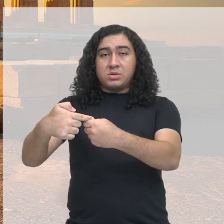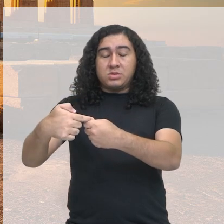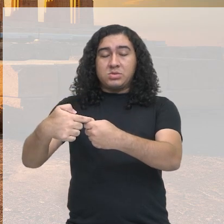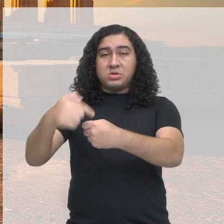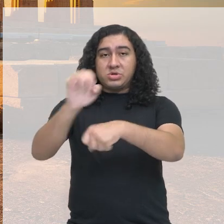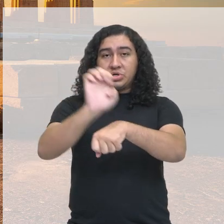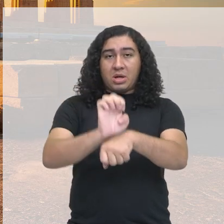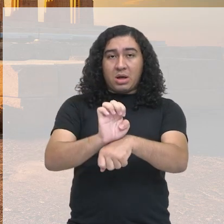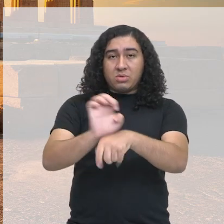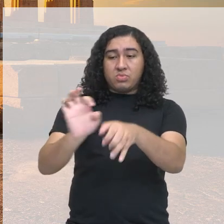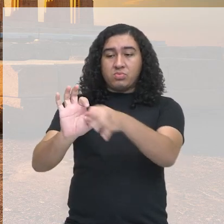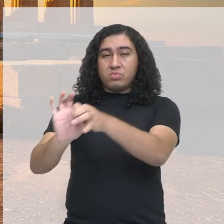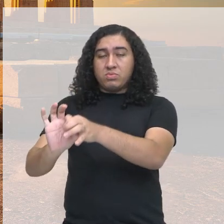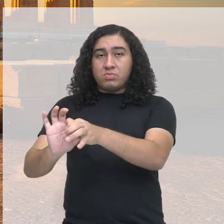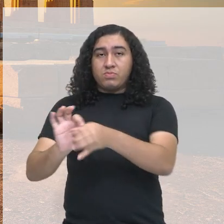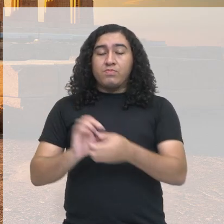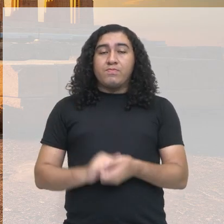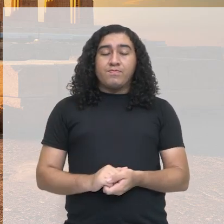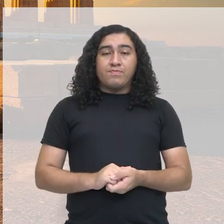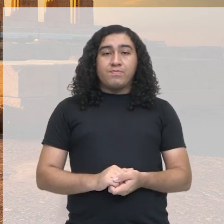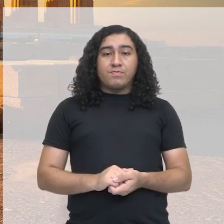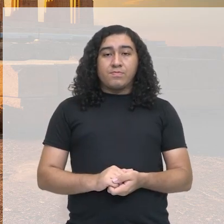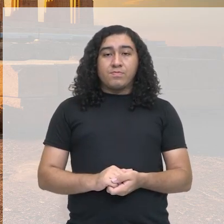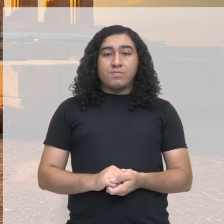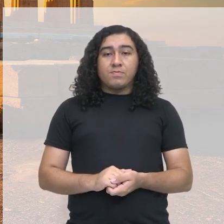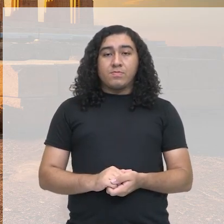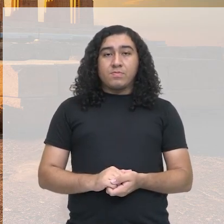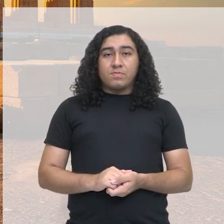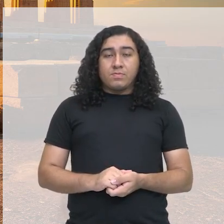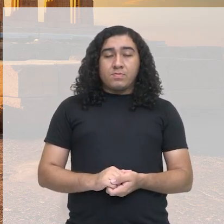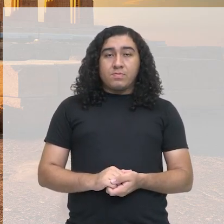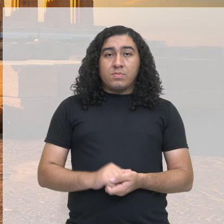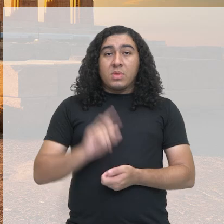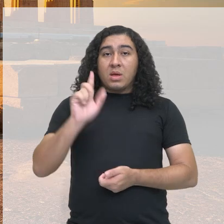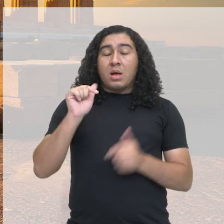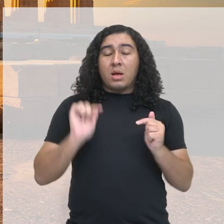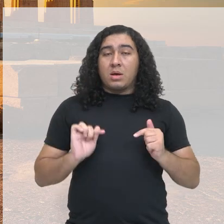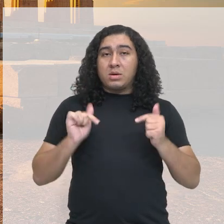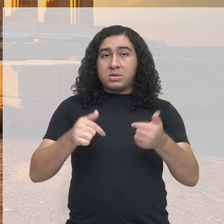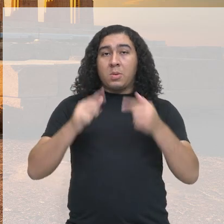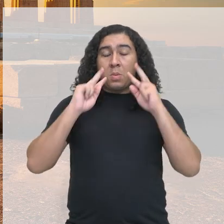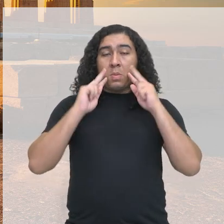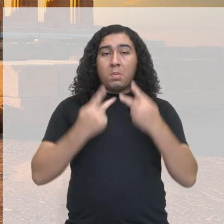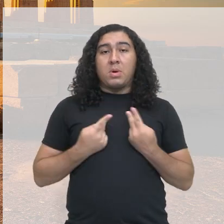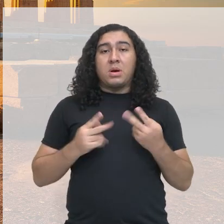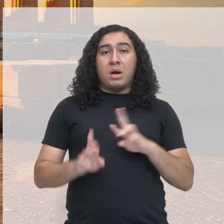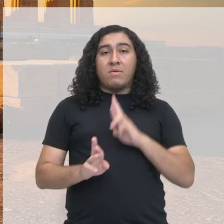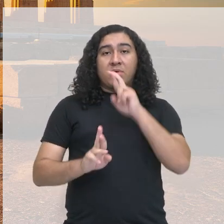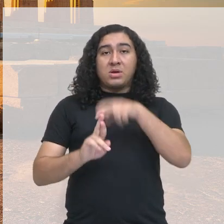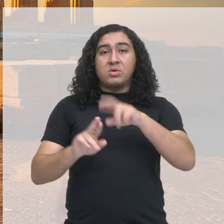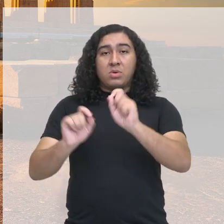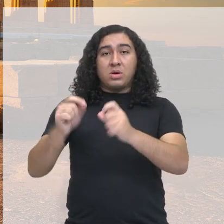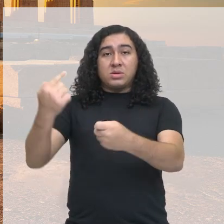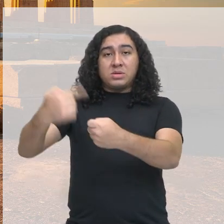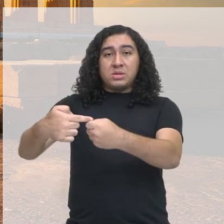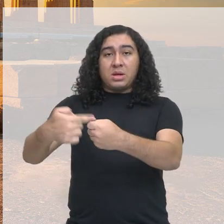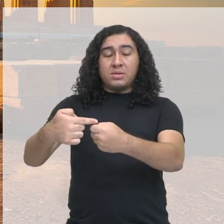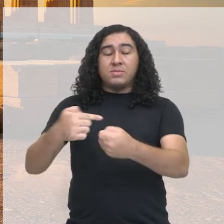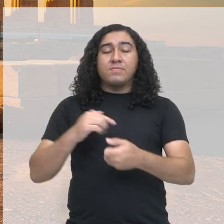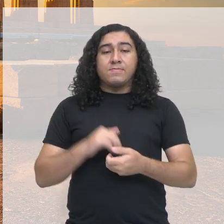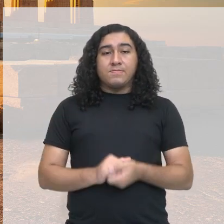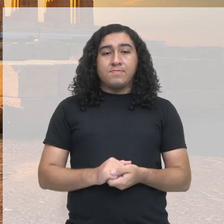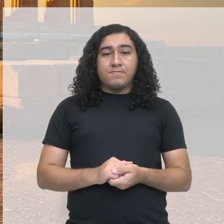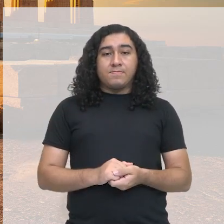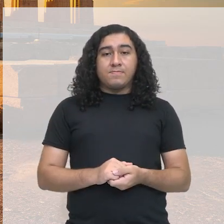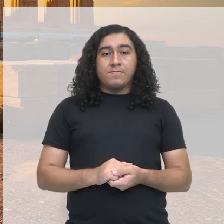cidade-estado. Portanto, política designa o quê? A atividade humana que se refere à cidade, ou seja,